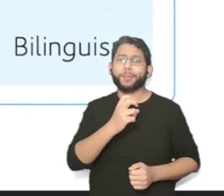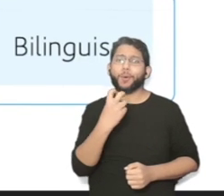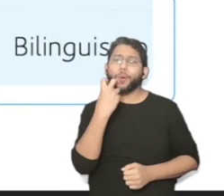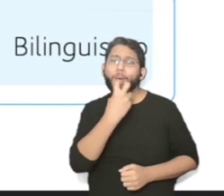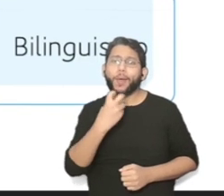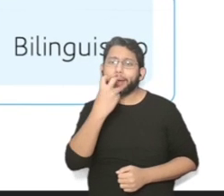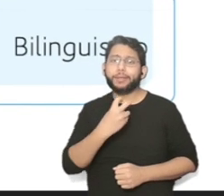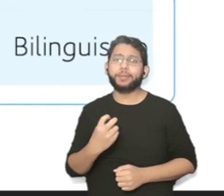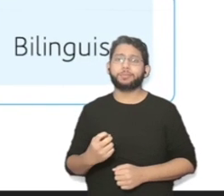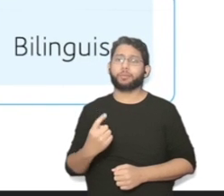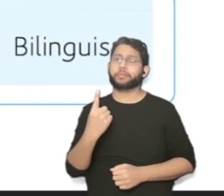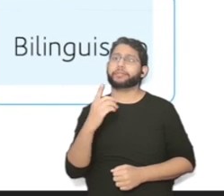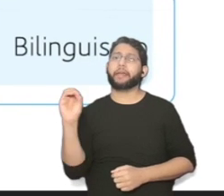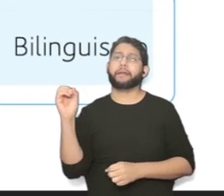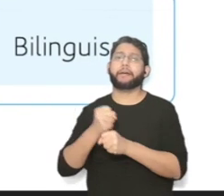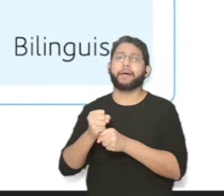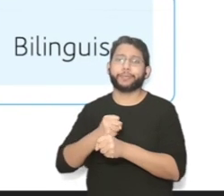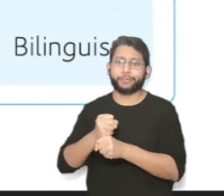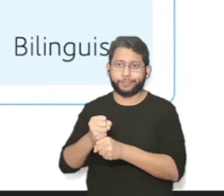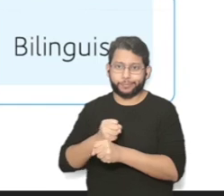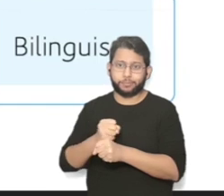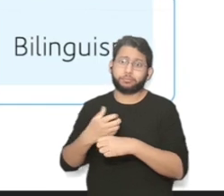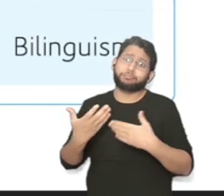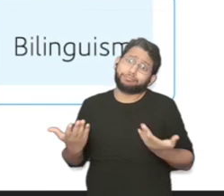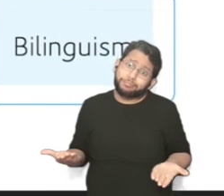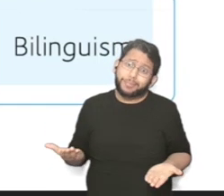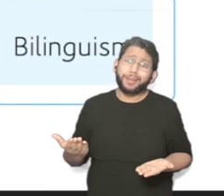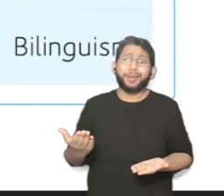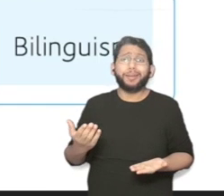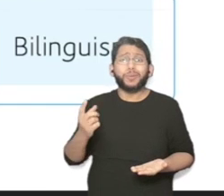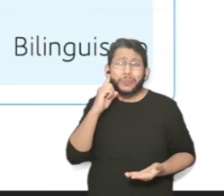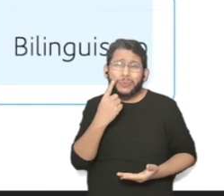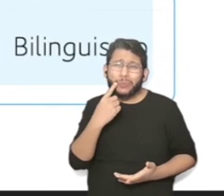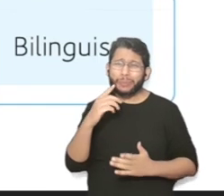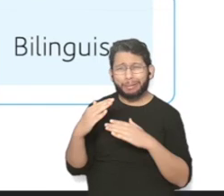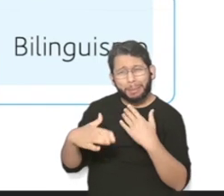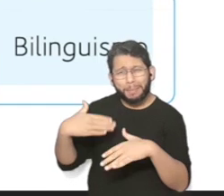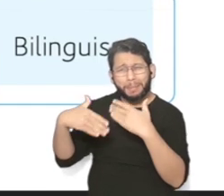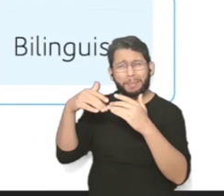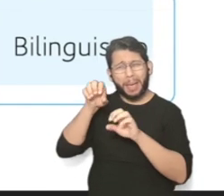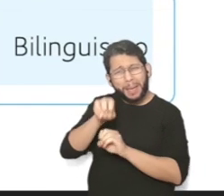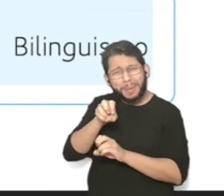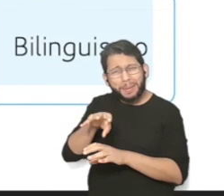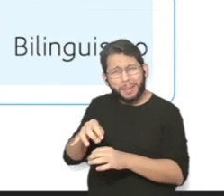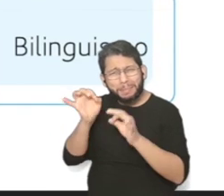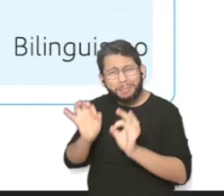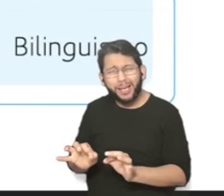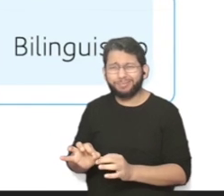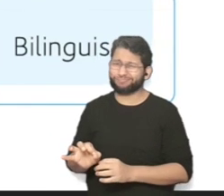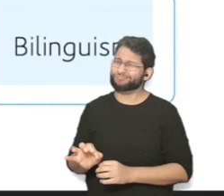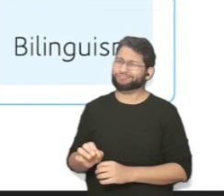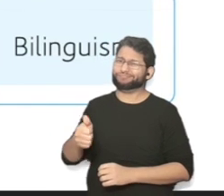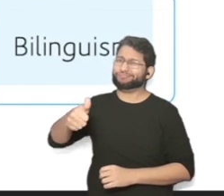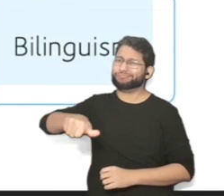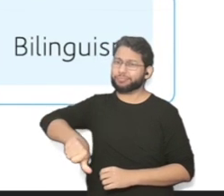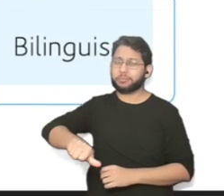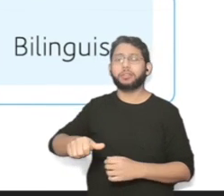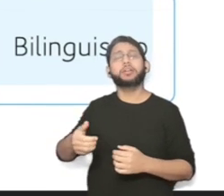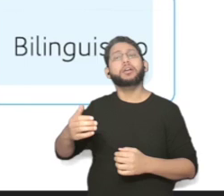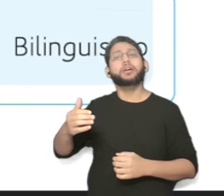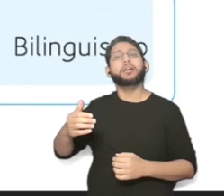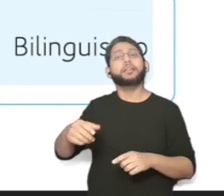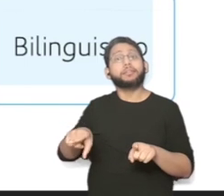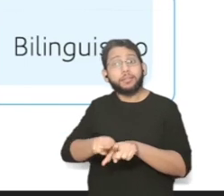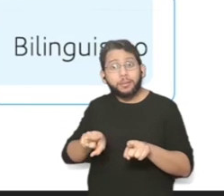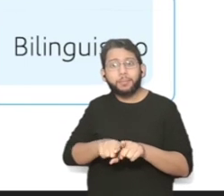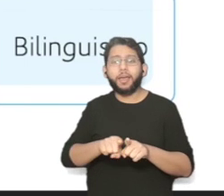utilizado aí por quase um século, que demonstrou não ter muito êxito no processo de escolarização das pessoas surdas, seguido